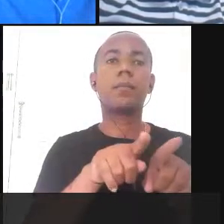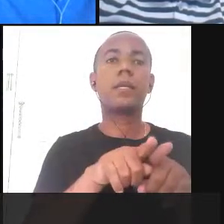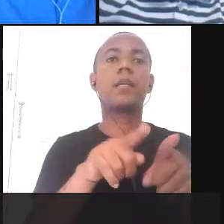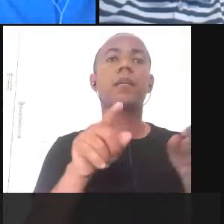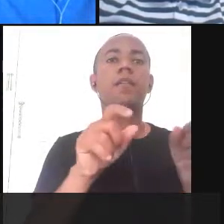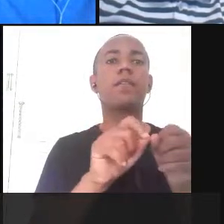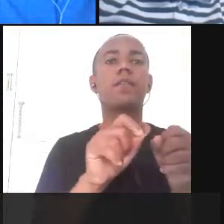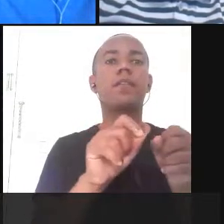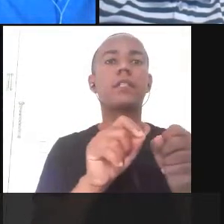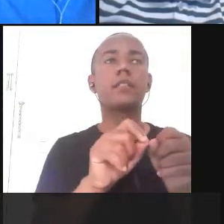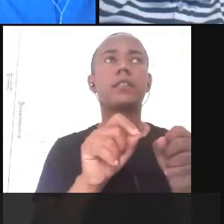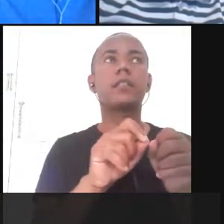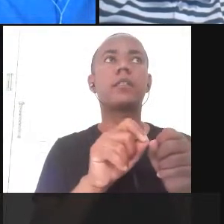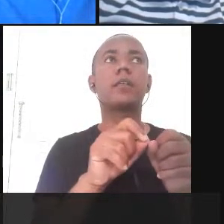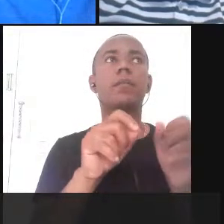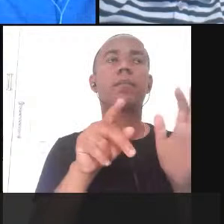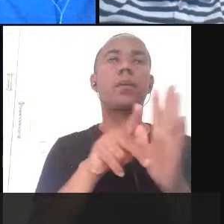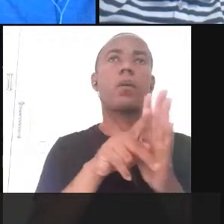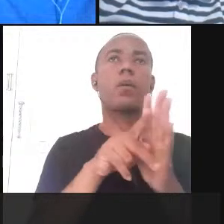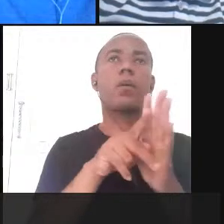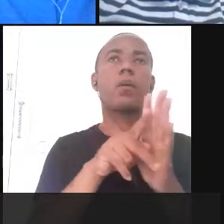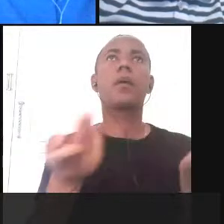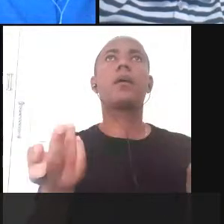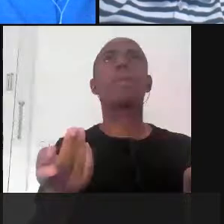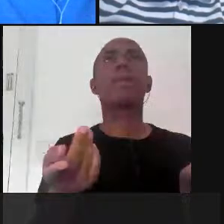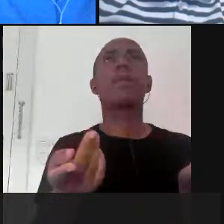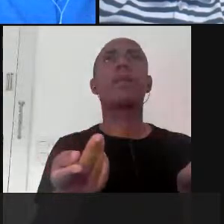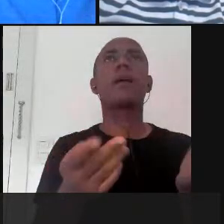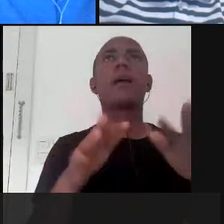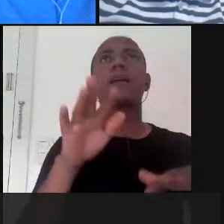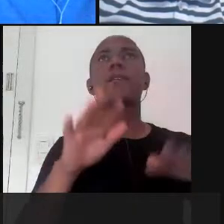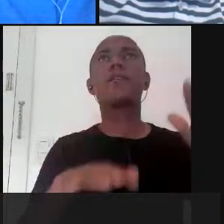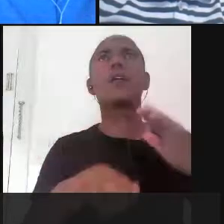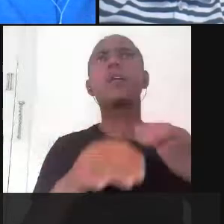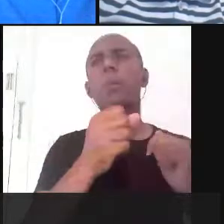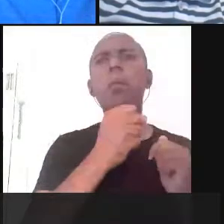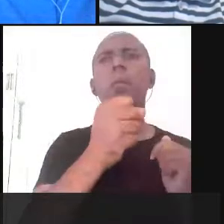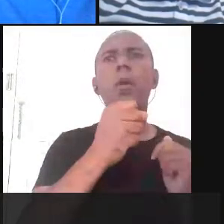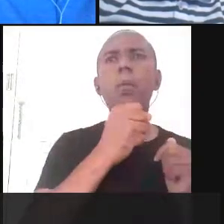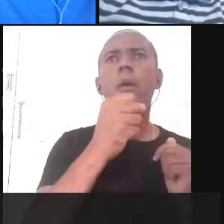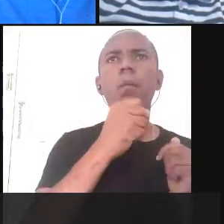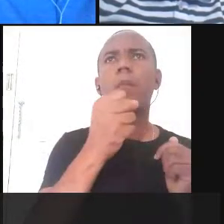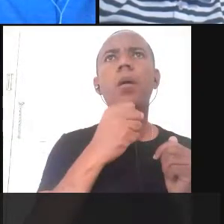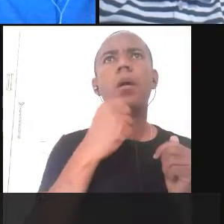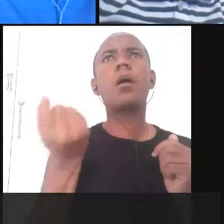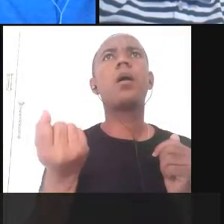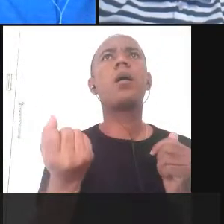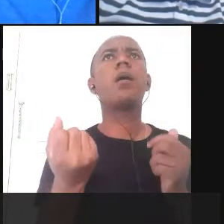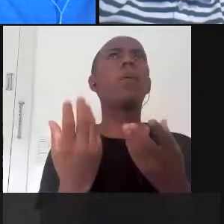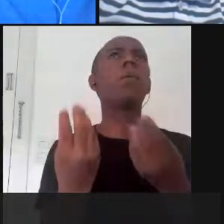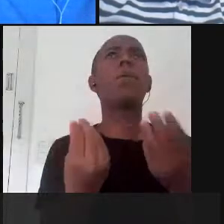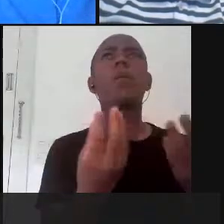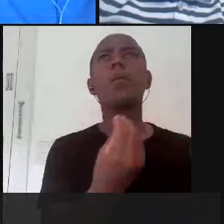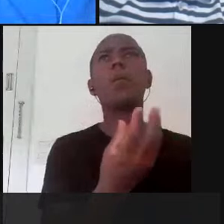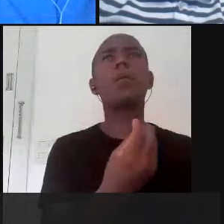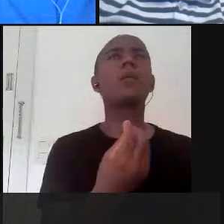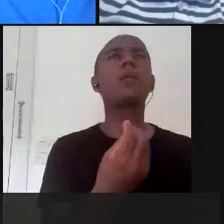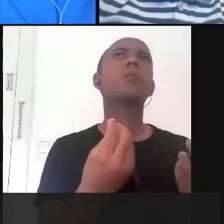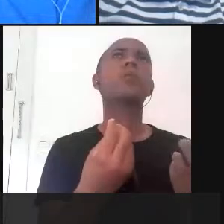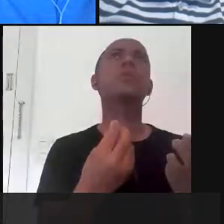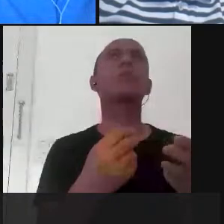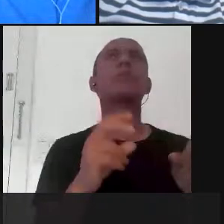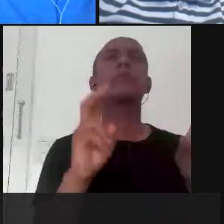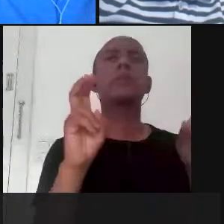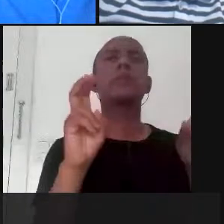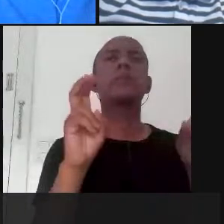base, através da imprensa, porque há muitos textos que foram publicados, por exemplo, na